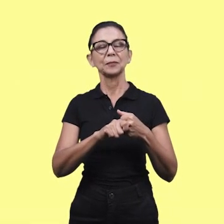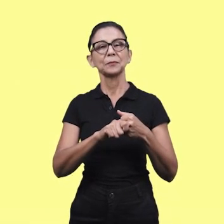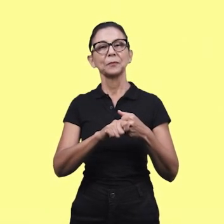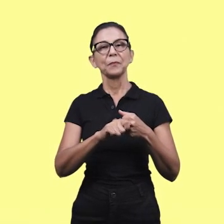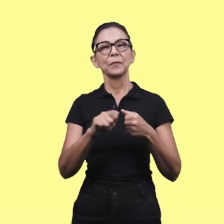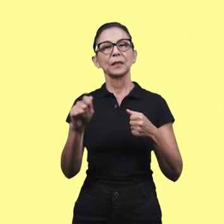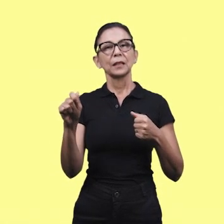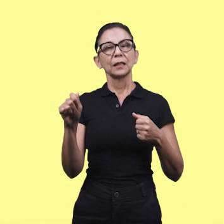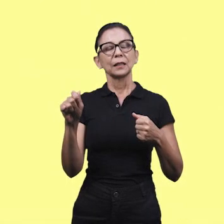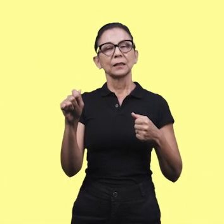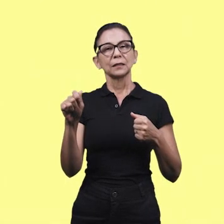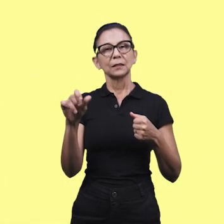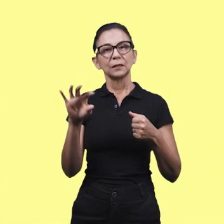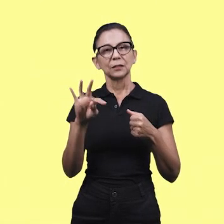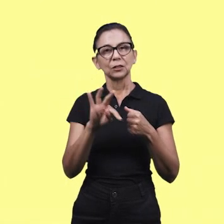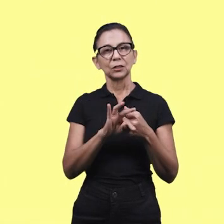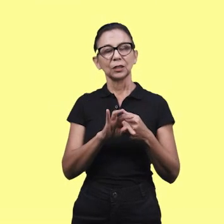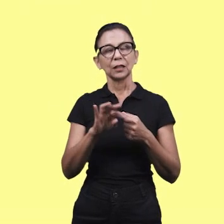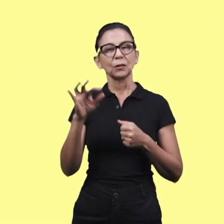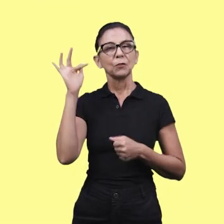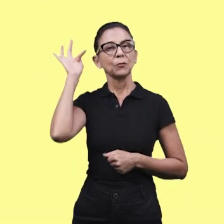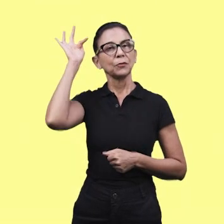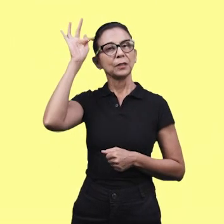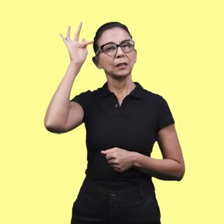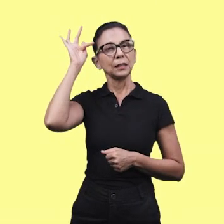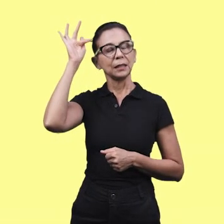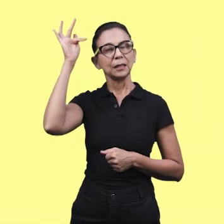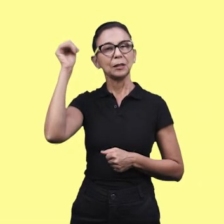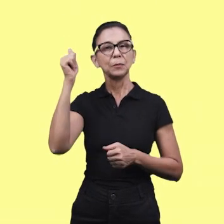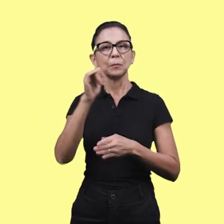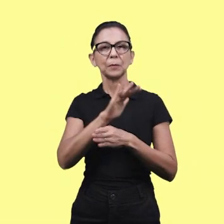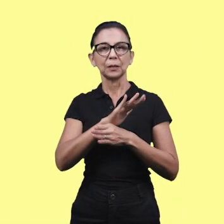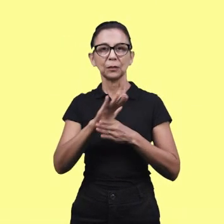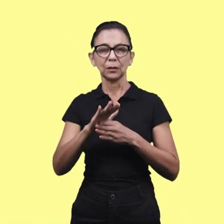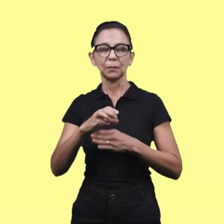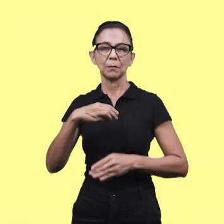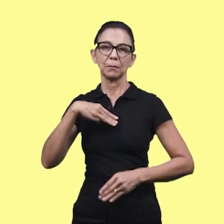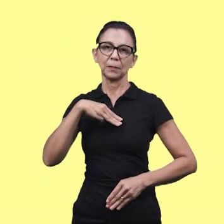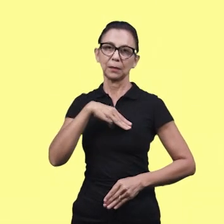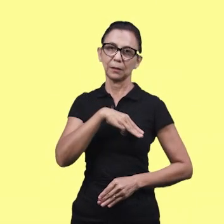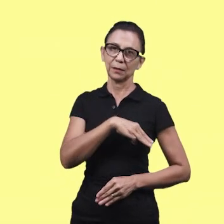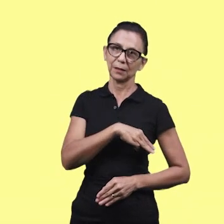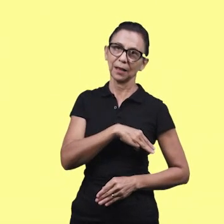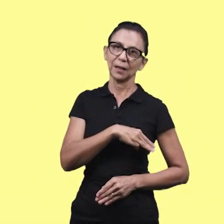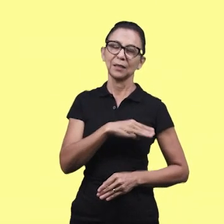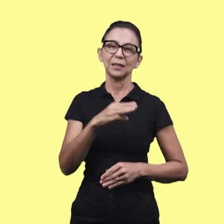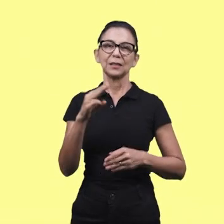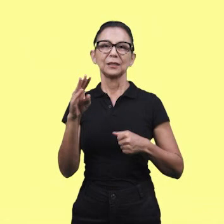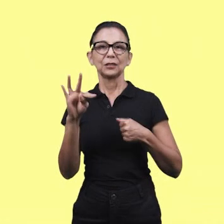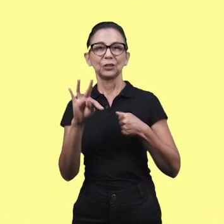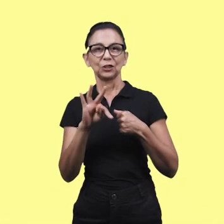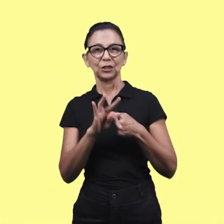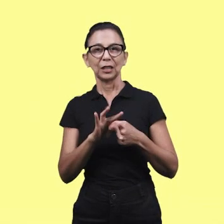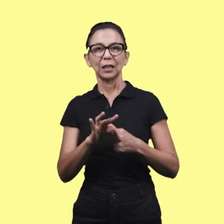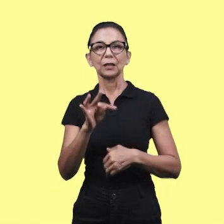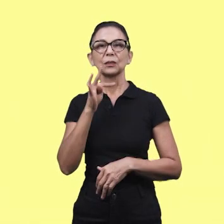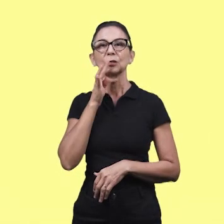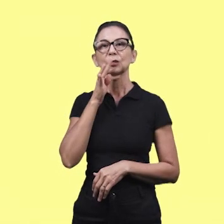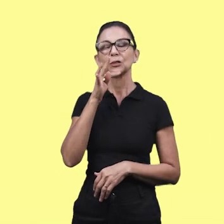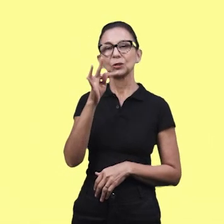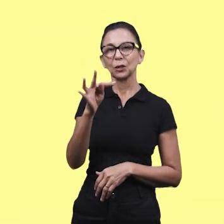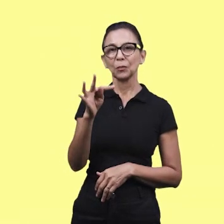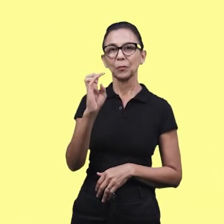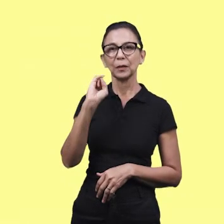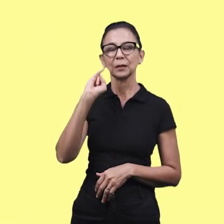Tiago, João, Felipe, Bartolomeu, Mateus, Tiago, Simão,